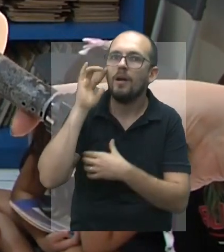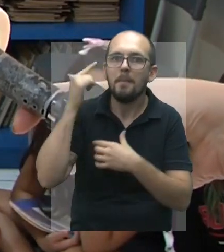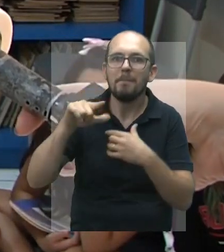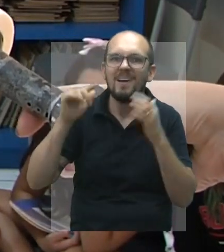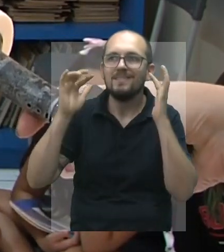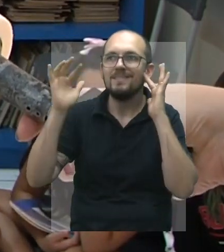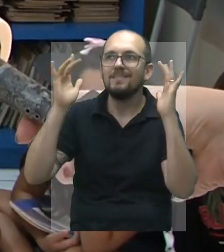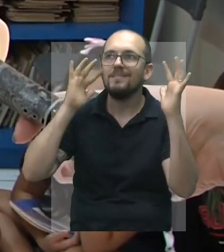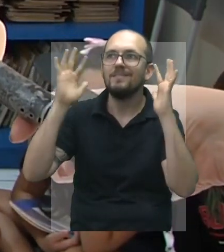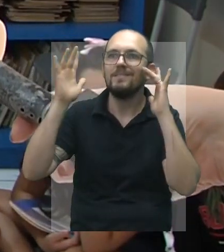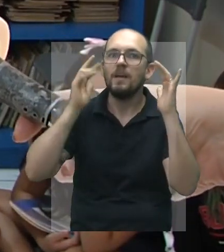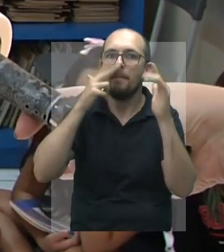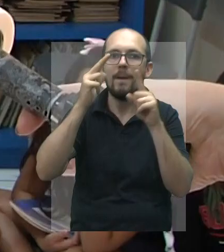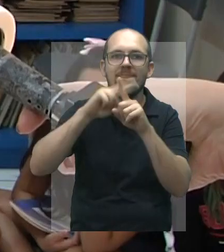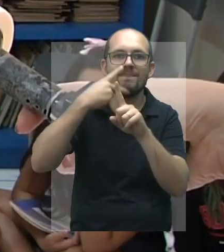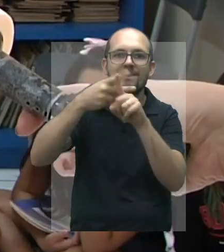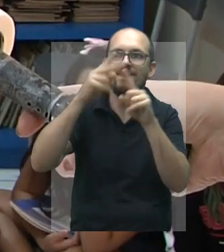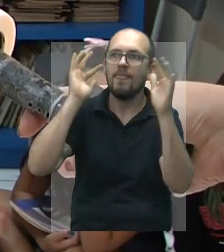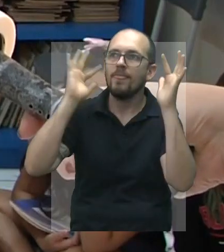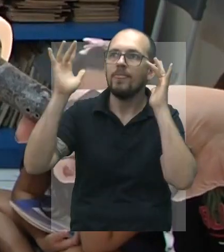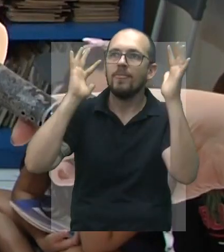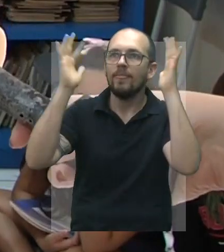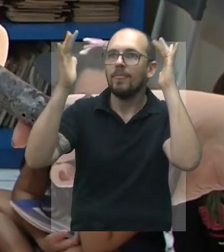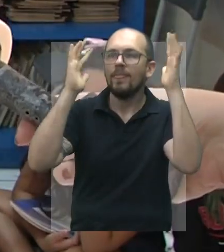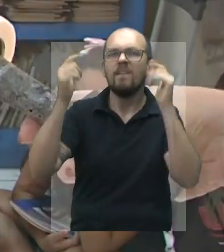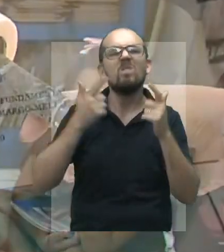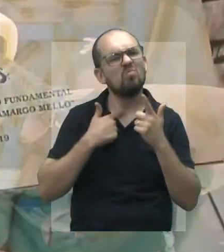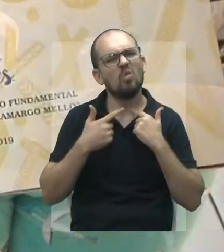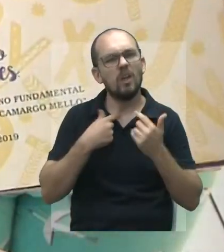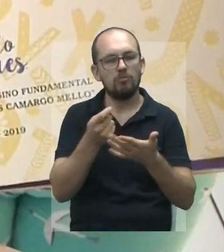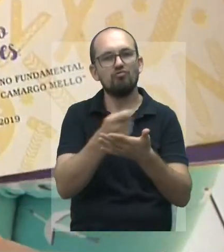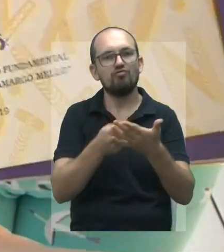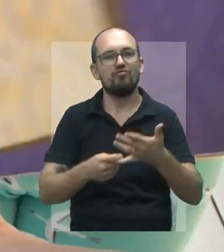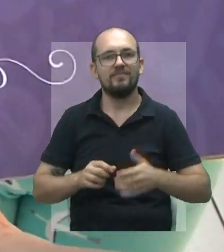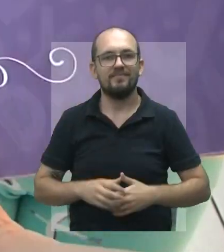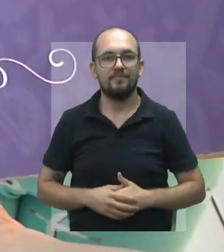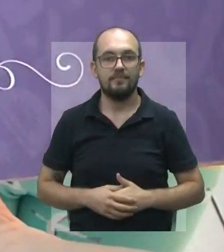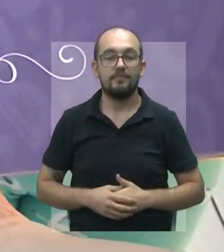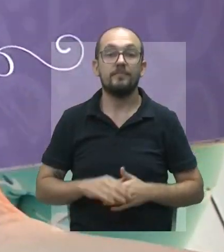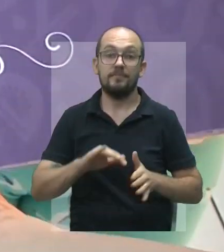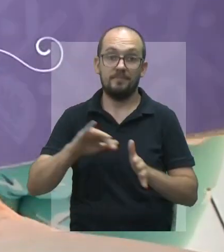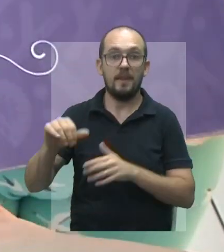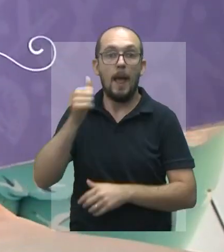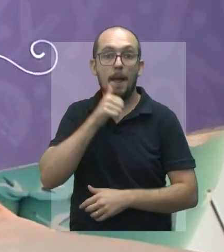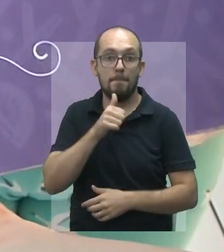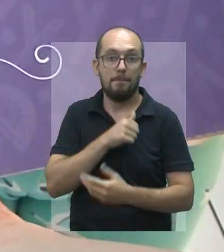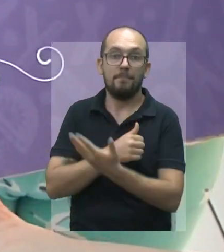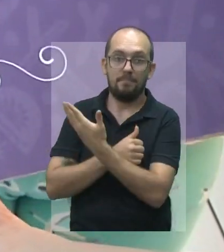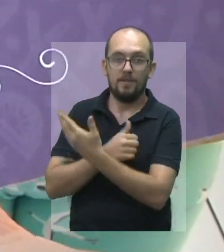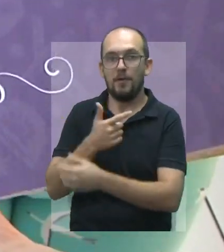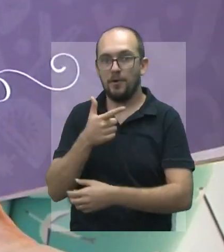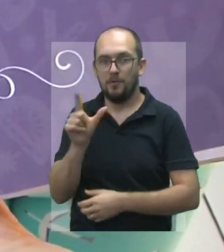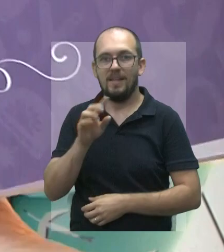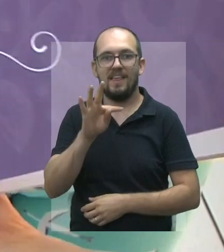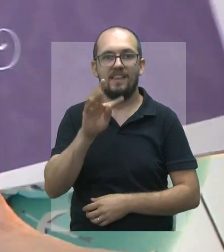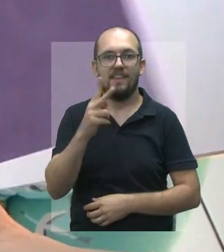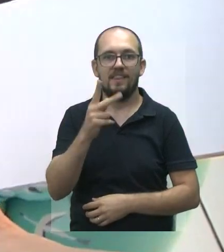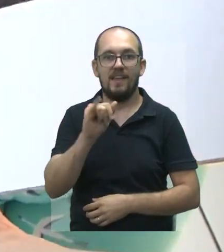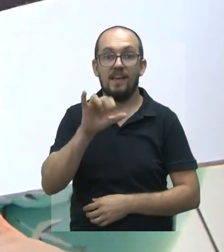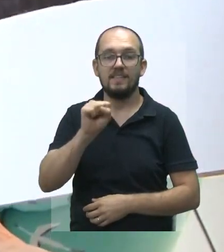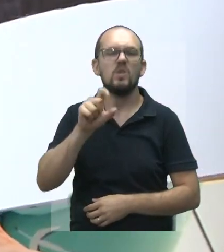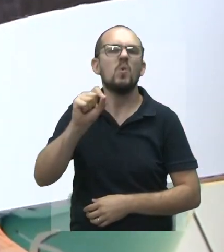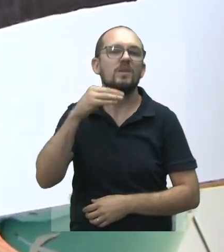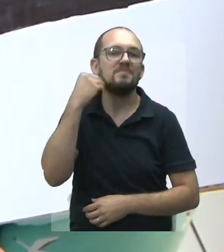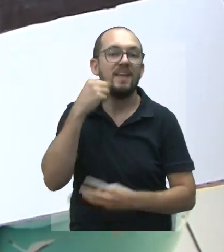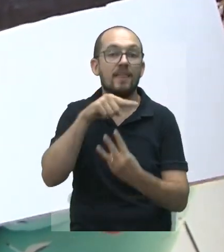inventando outra. Daí surgiu a minha história. O livro da Thaís conta sobre a experiência de 3 irmãos